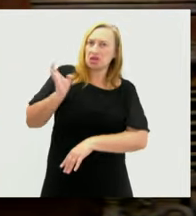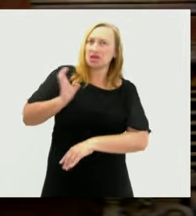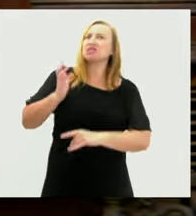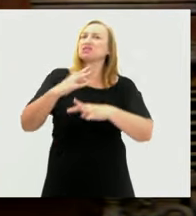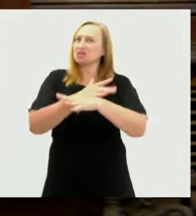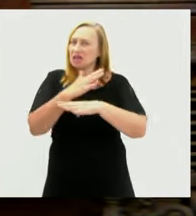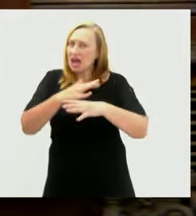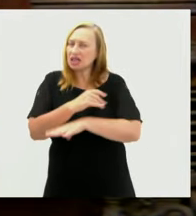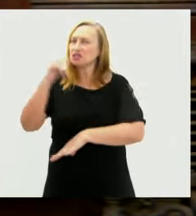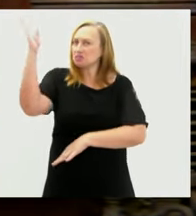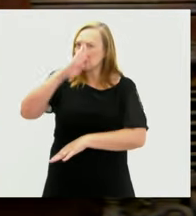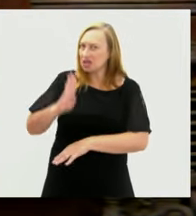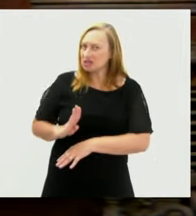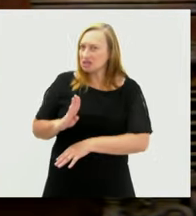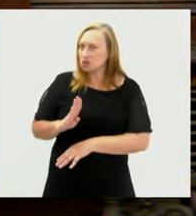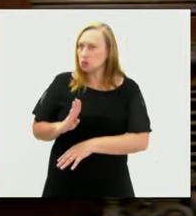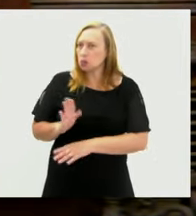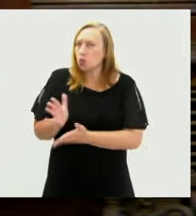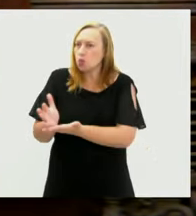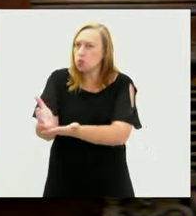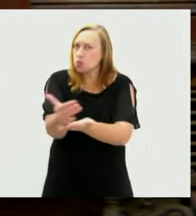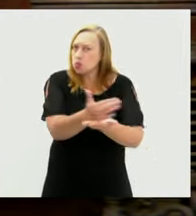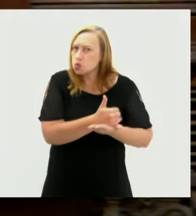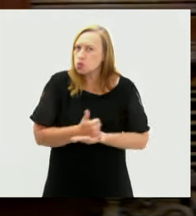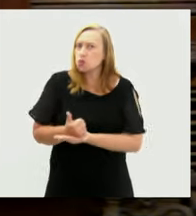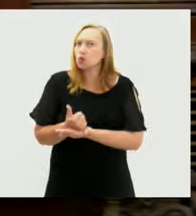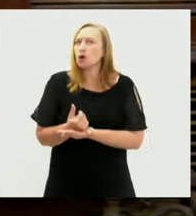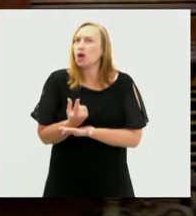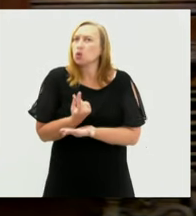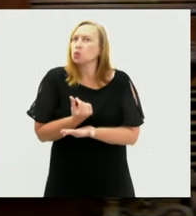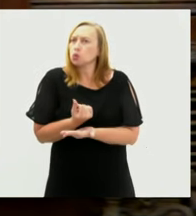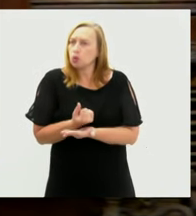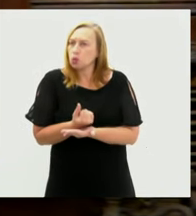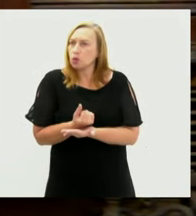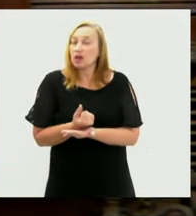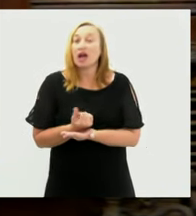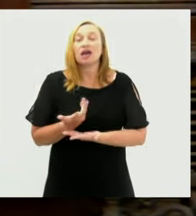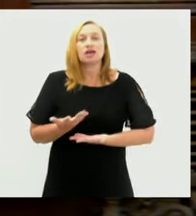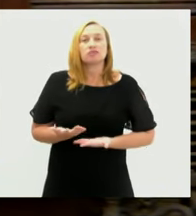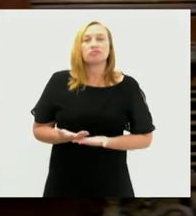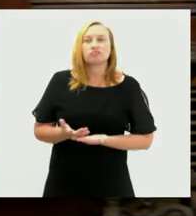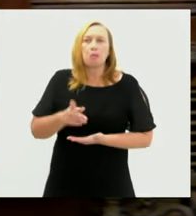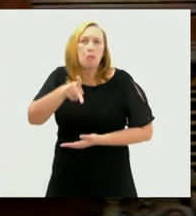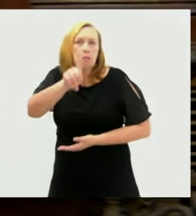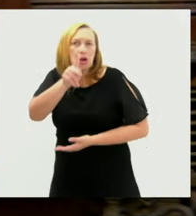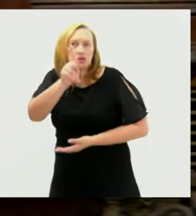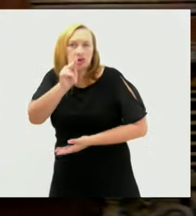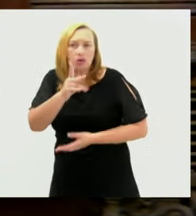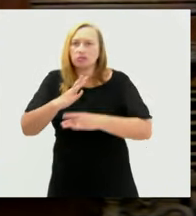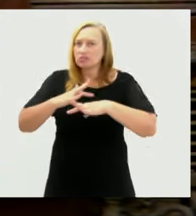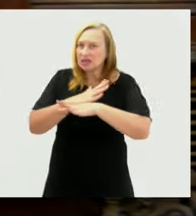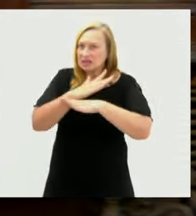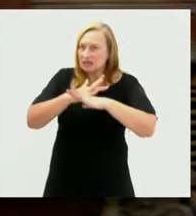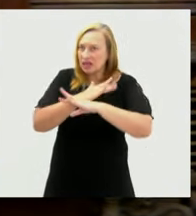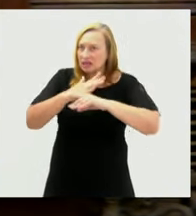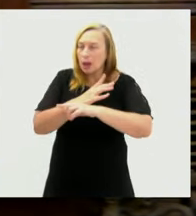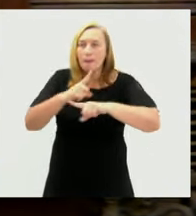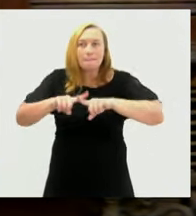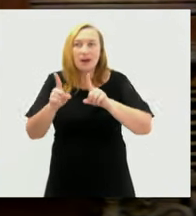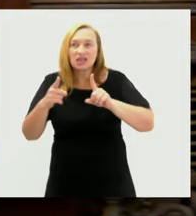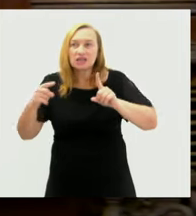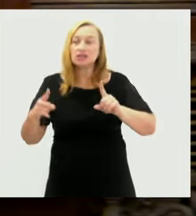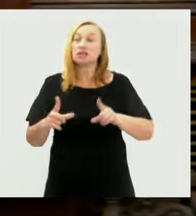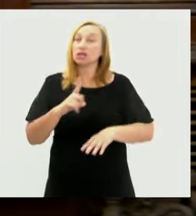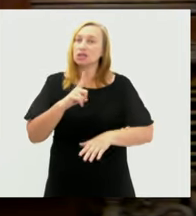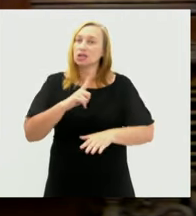maior renda per capita, a cidade que vive do boom petrolífero, mas que é um mar de